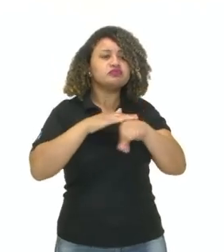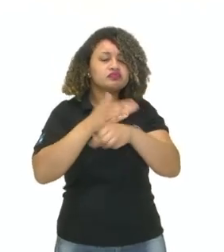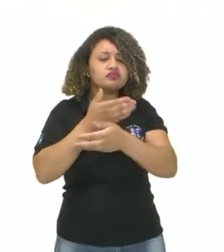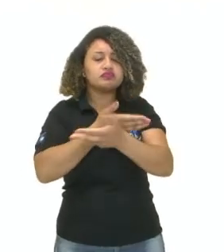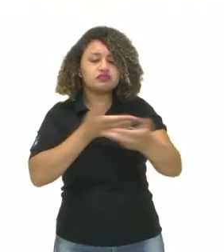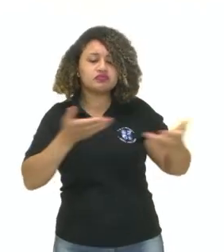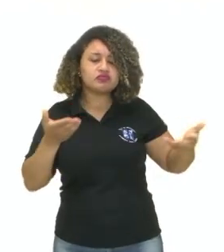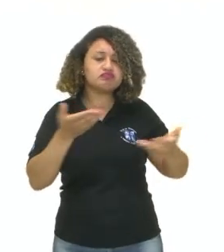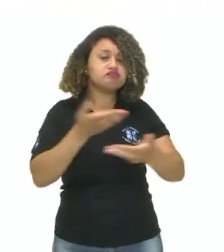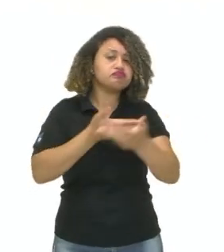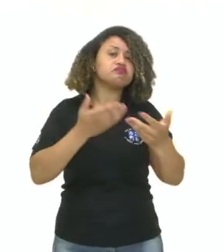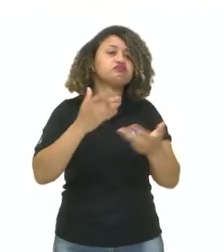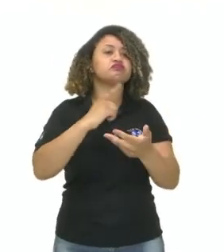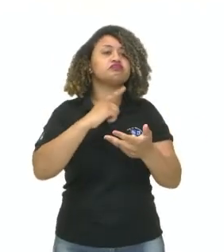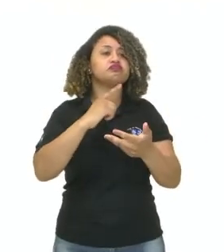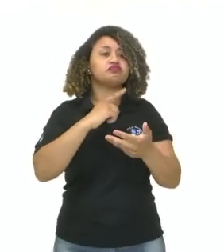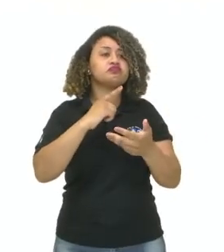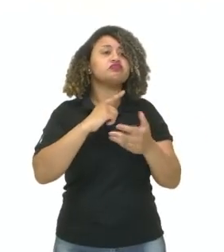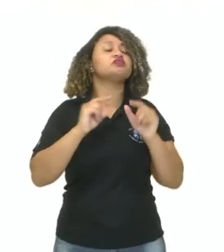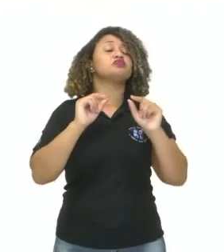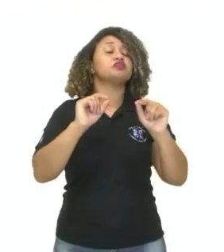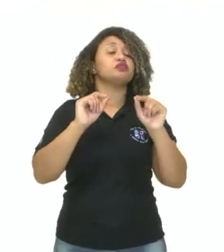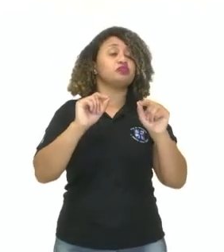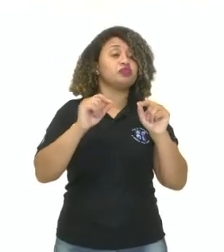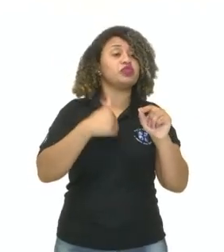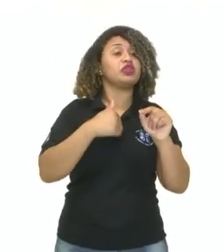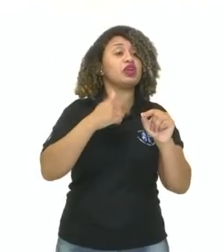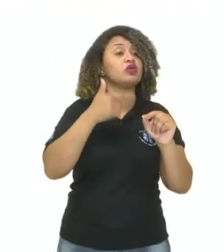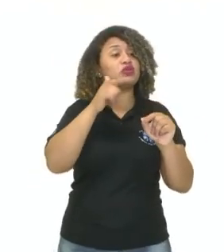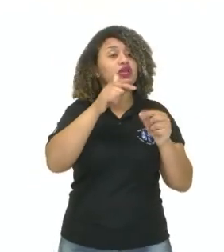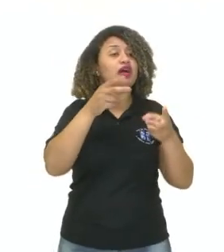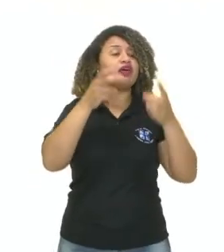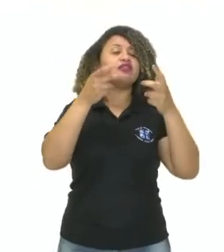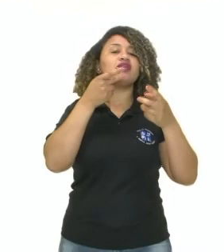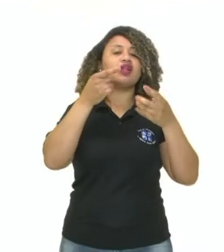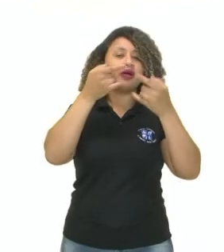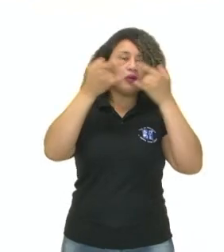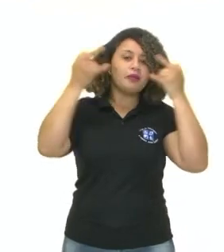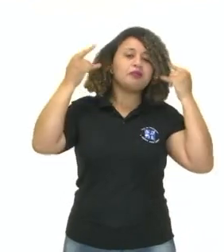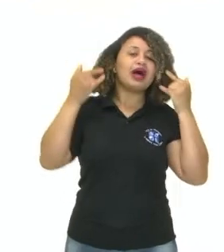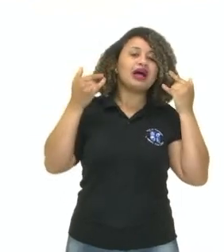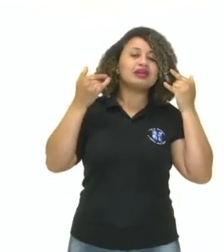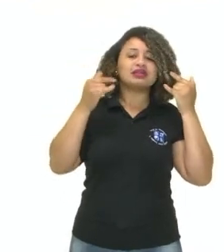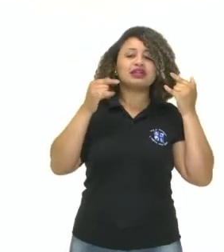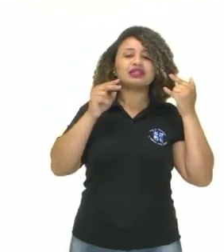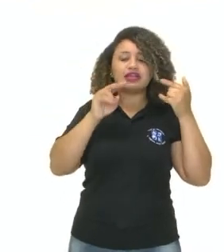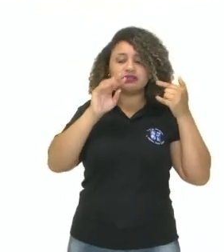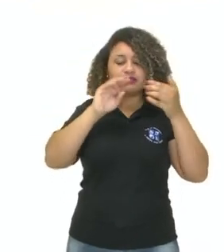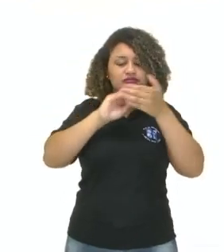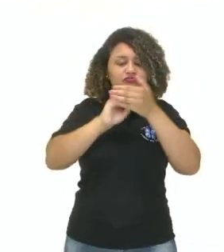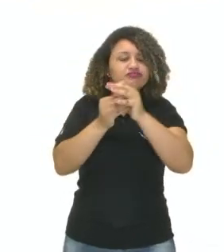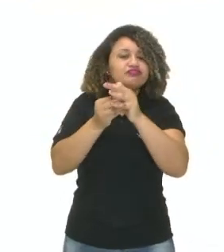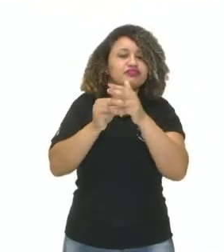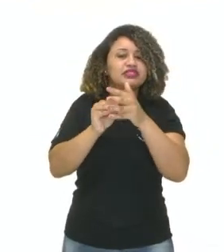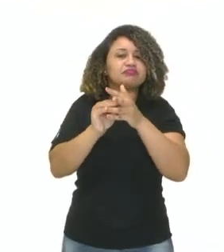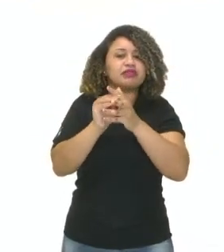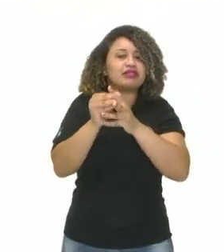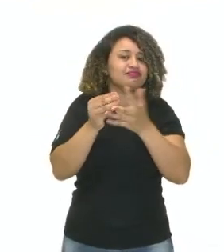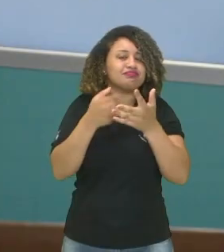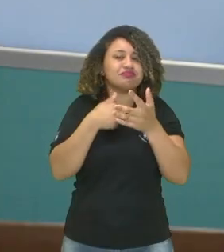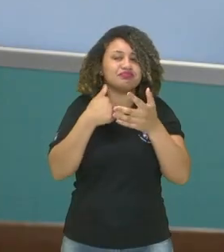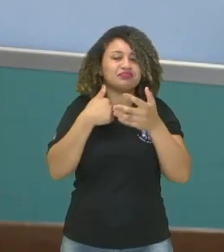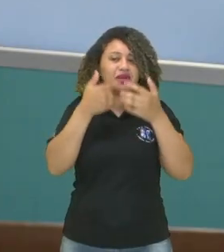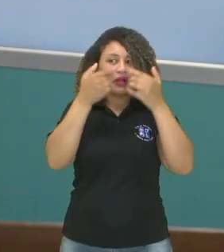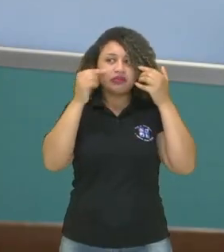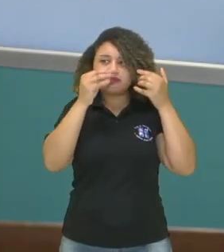menino faz com ele, nós temos a referência à máscara, que a máscara sempre estará rasgada se ele continuar mentindo. E uma